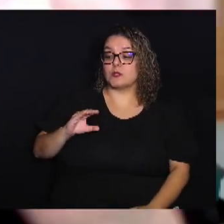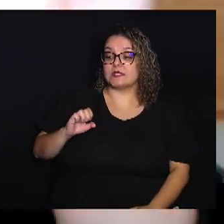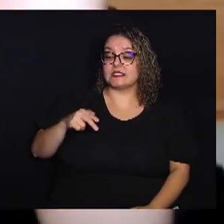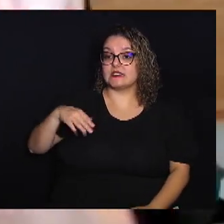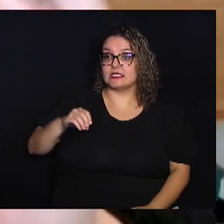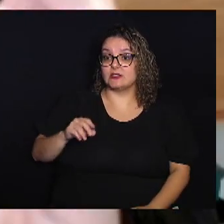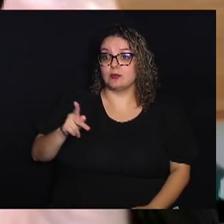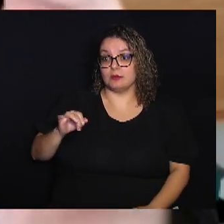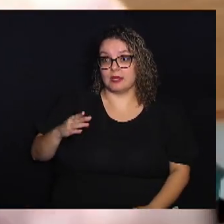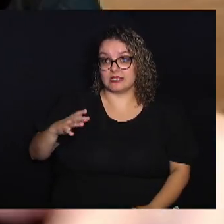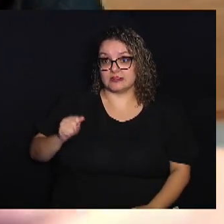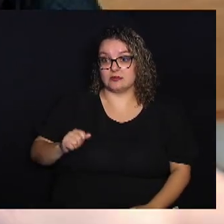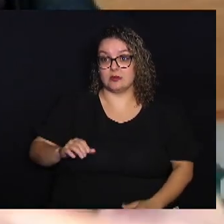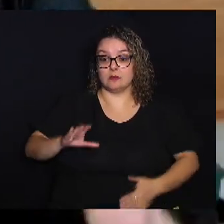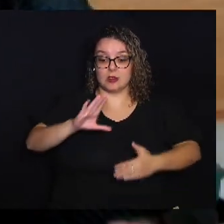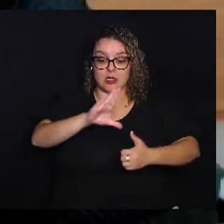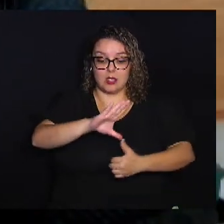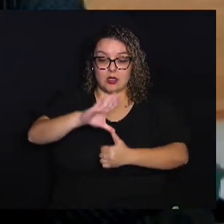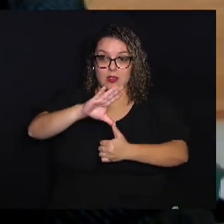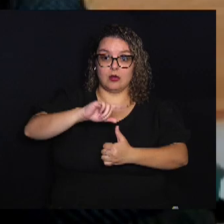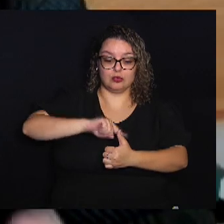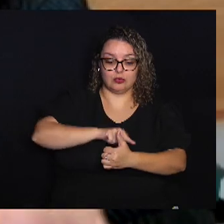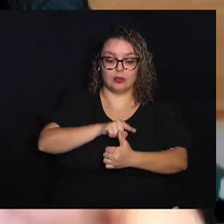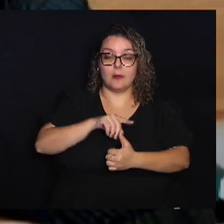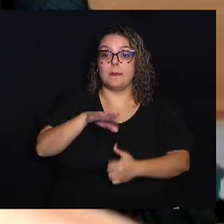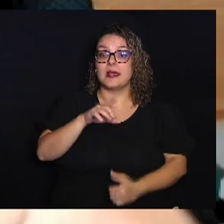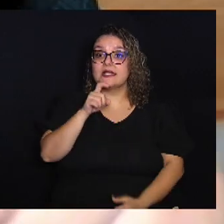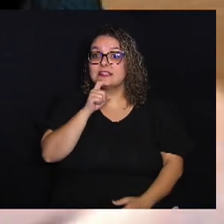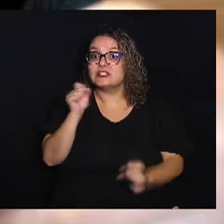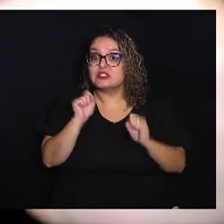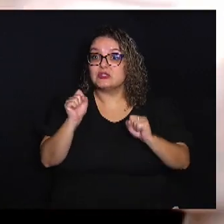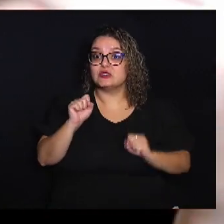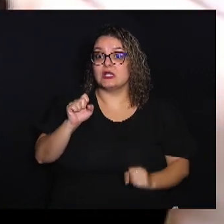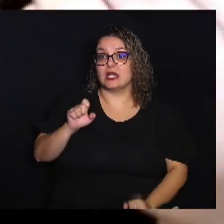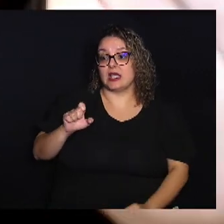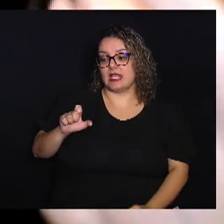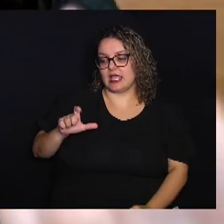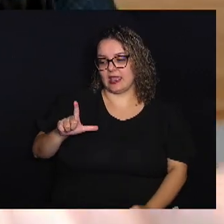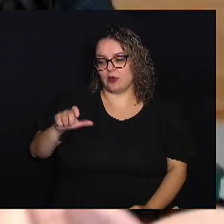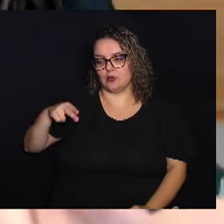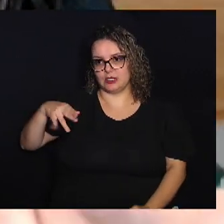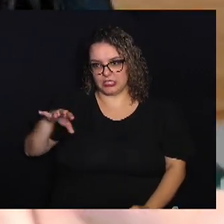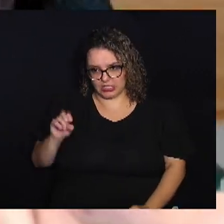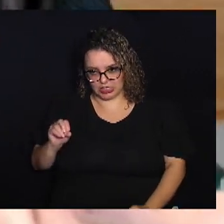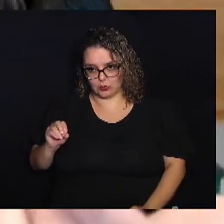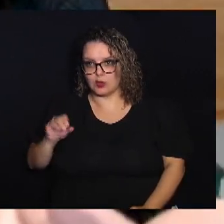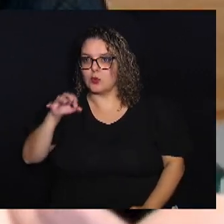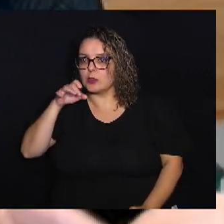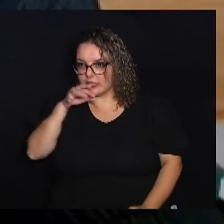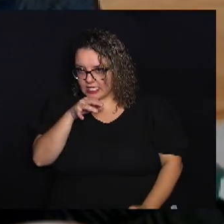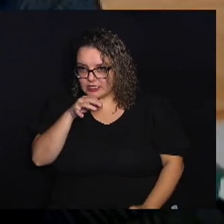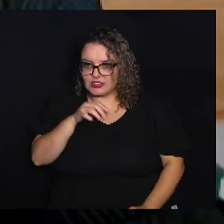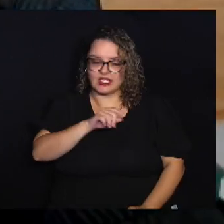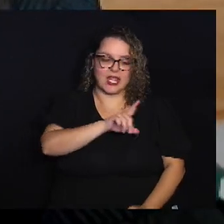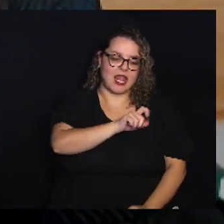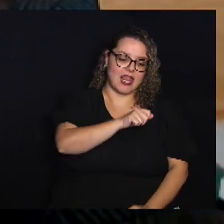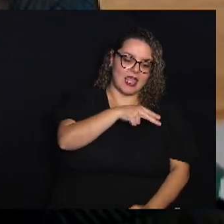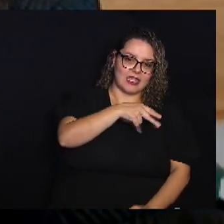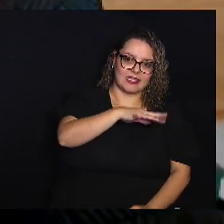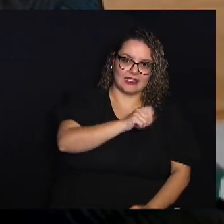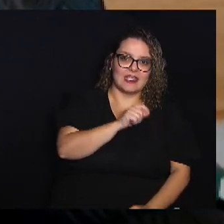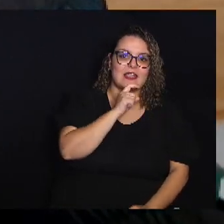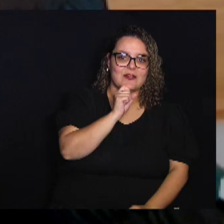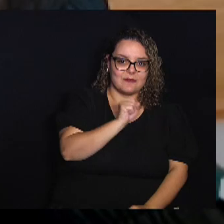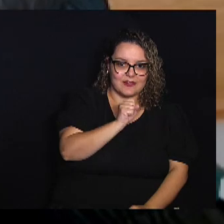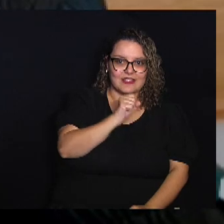da costa da América do Sul, fica mais gelada. Então, o El Niño é um aquecimento dessas águas e a Laninha é um